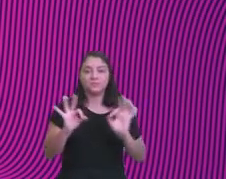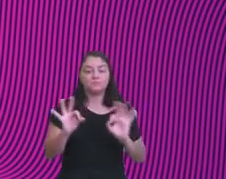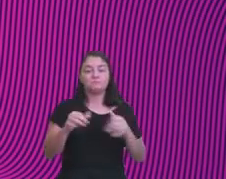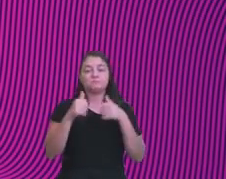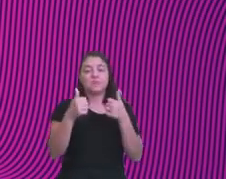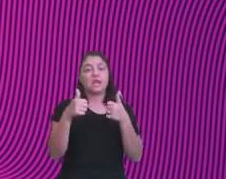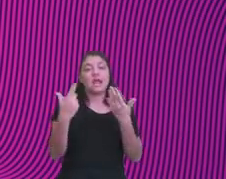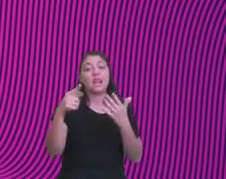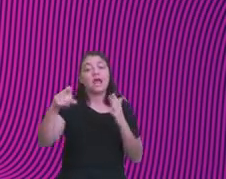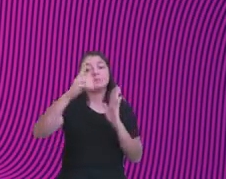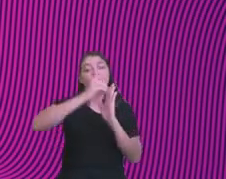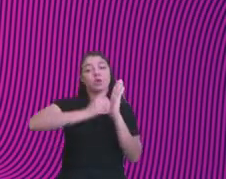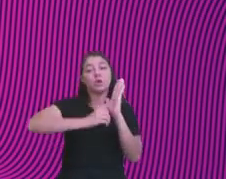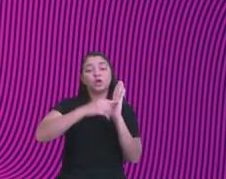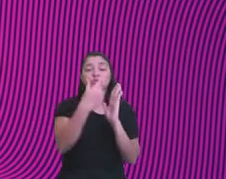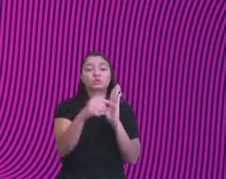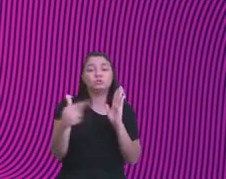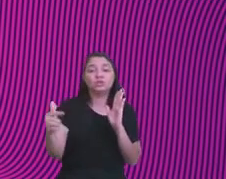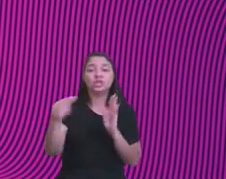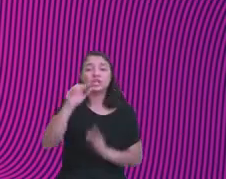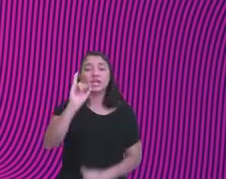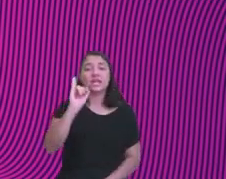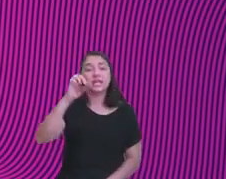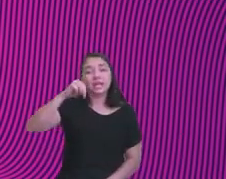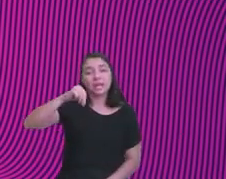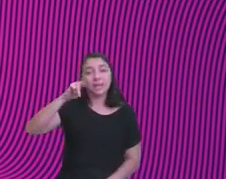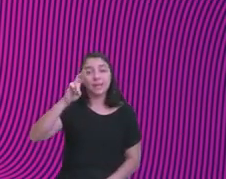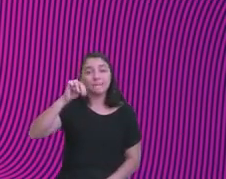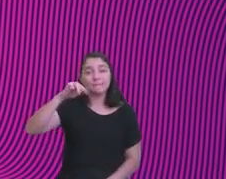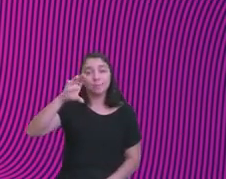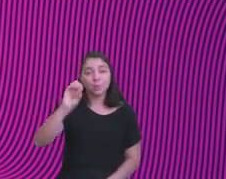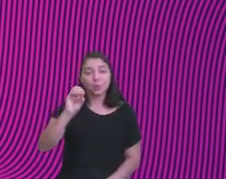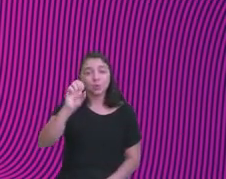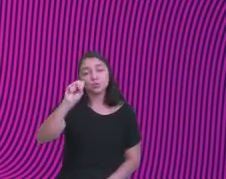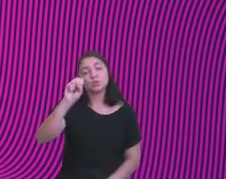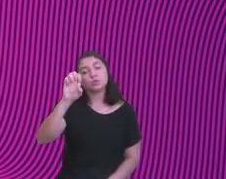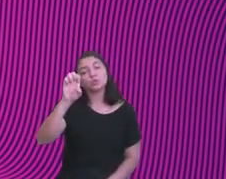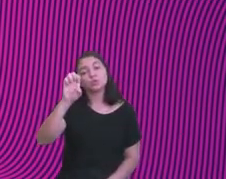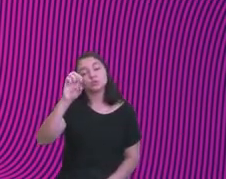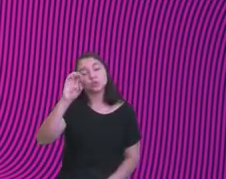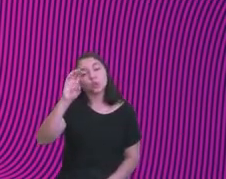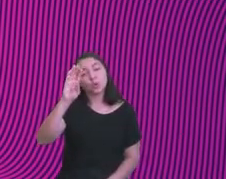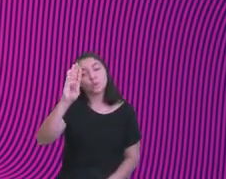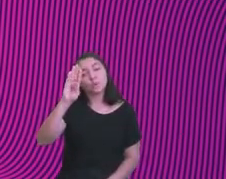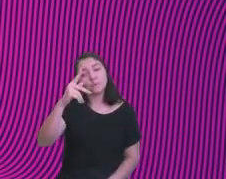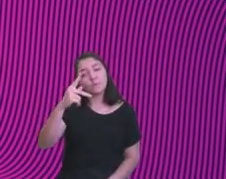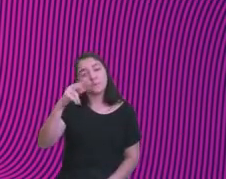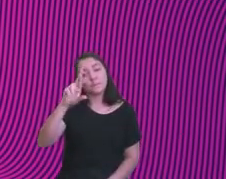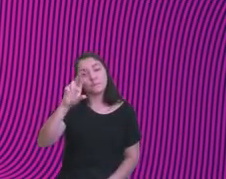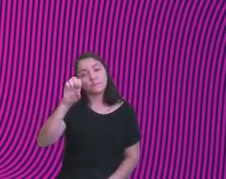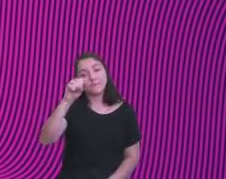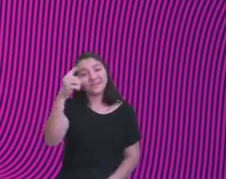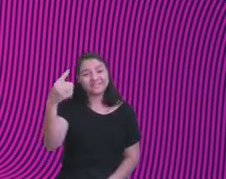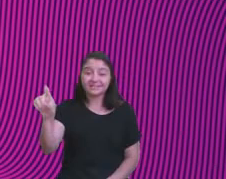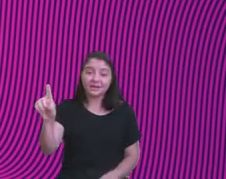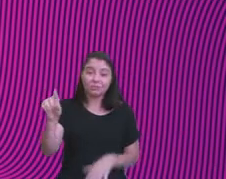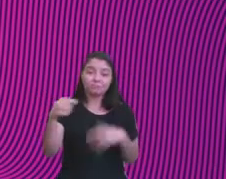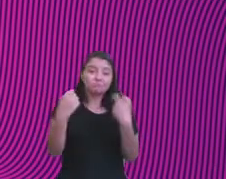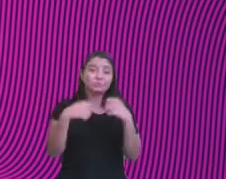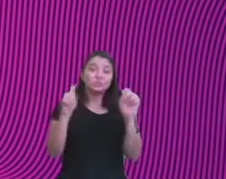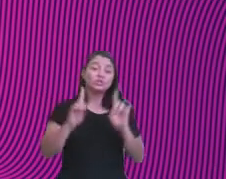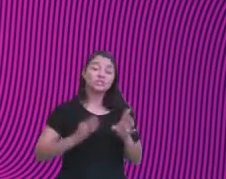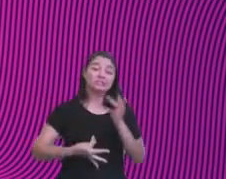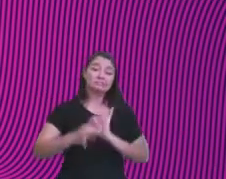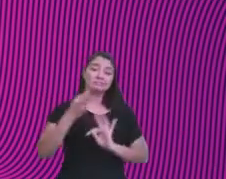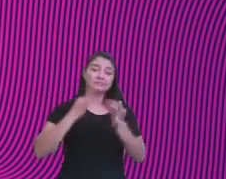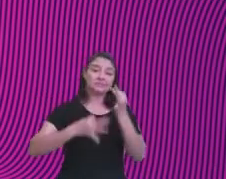doença de imunossupressão, que não estava em tratamento, então a gente tem que tentar aí predizer a possibilidade